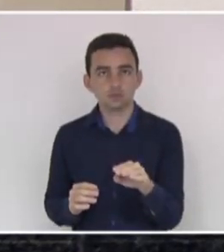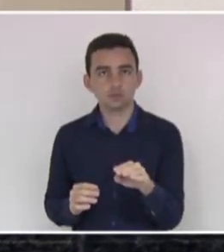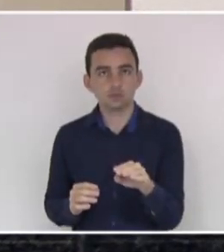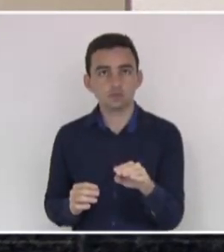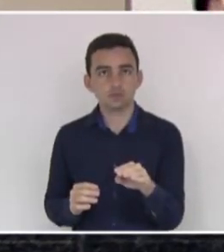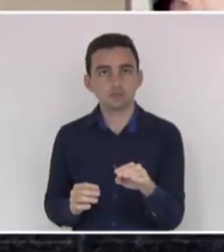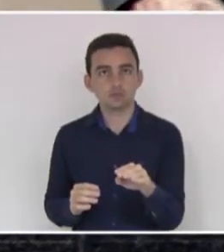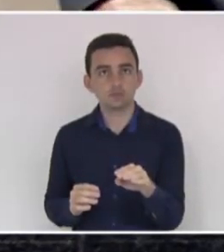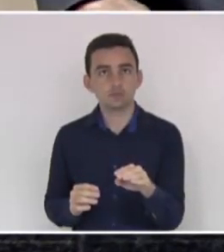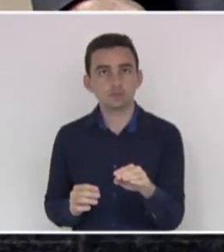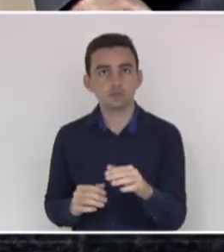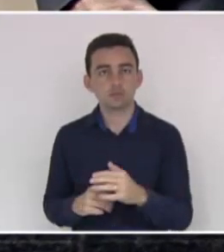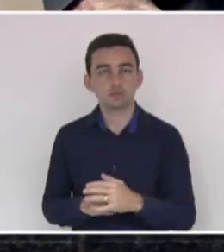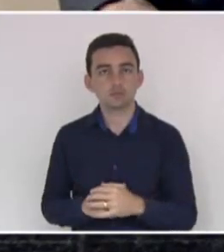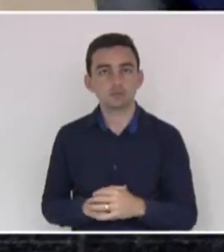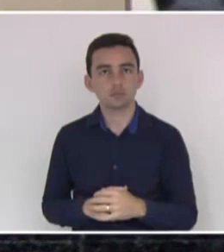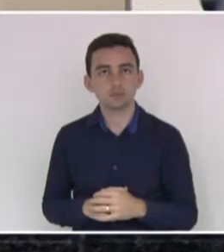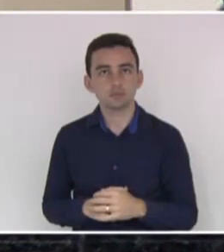para não...